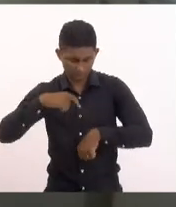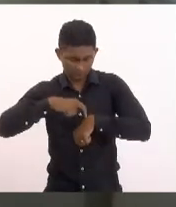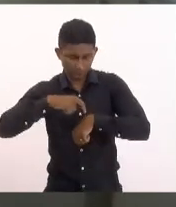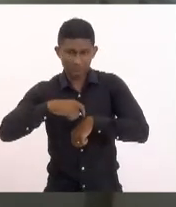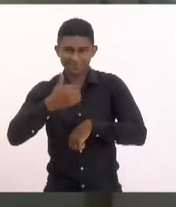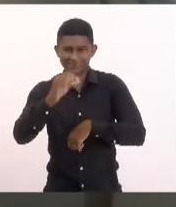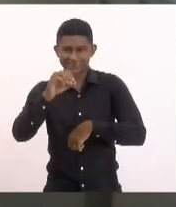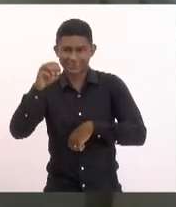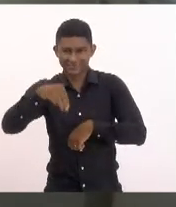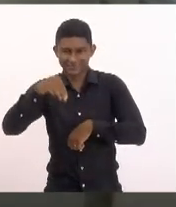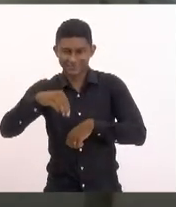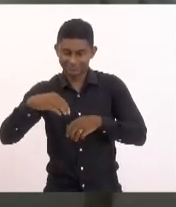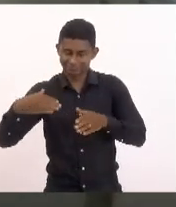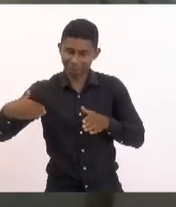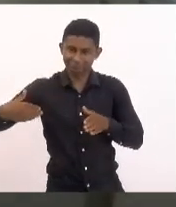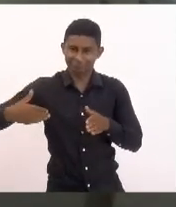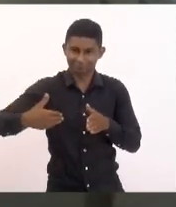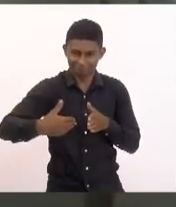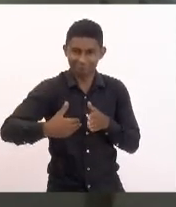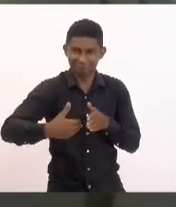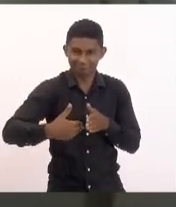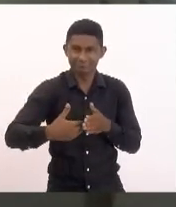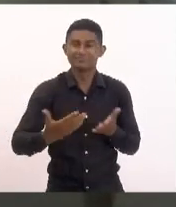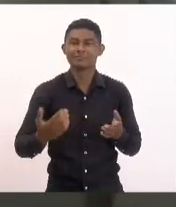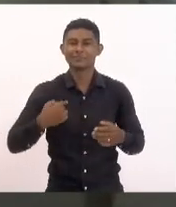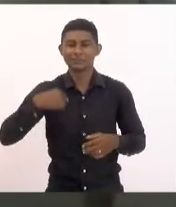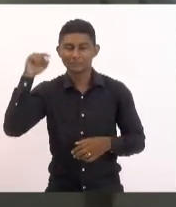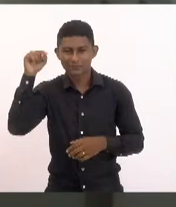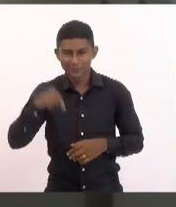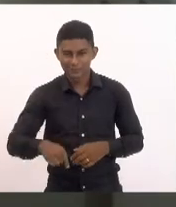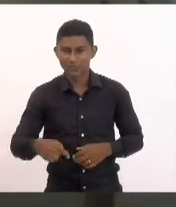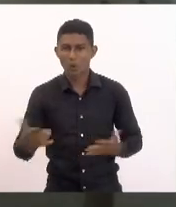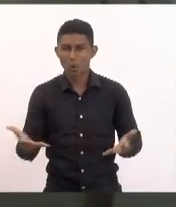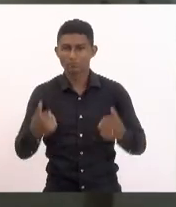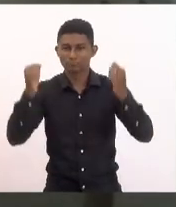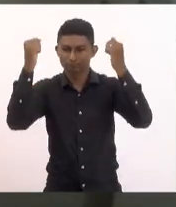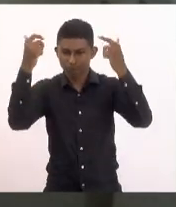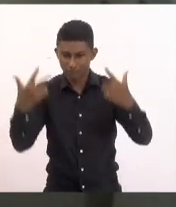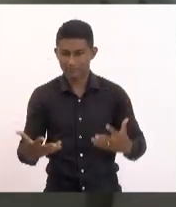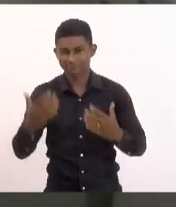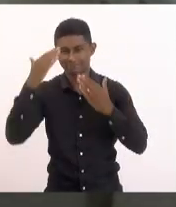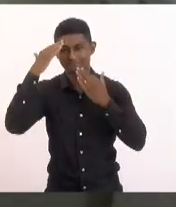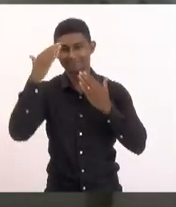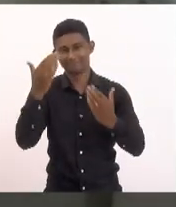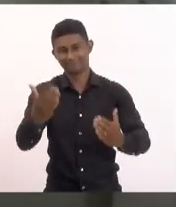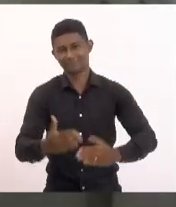senhora presidente, fica aqui o meu relato no dia de hoje. Muito obrigado.